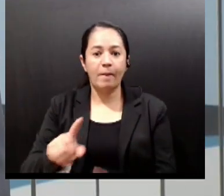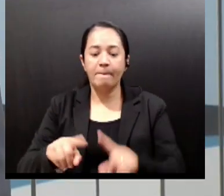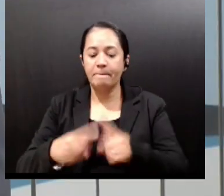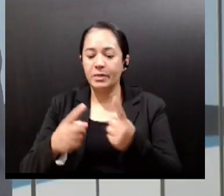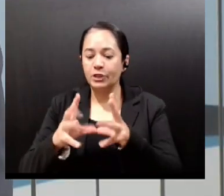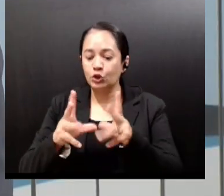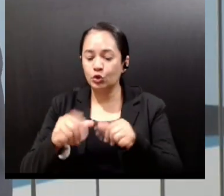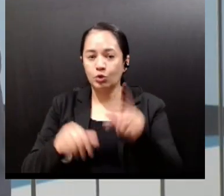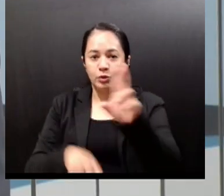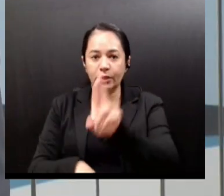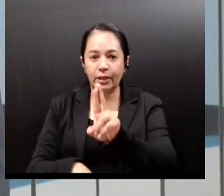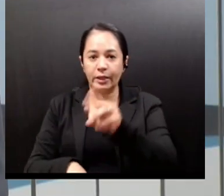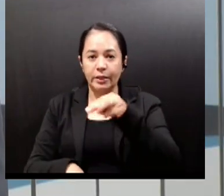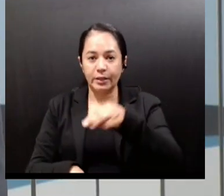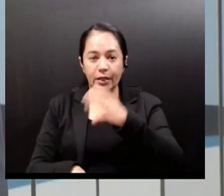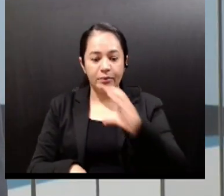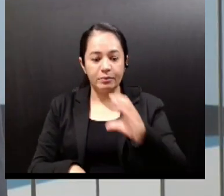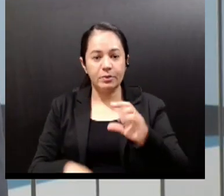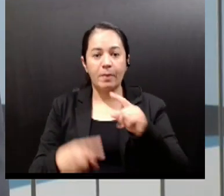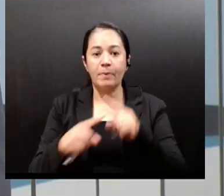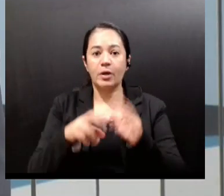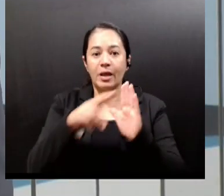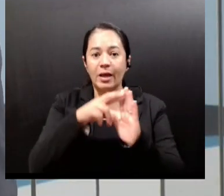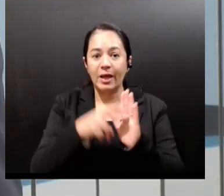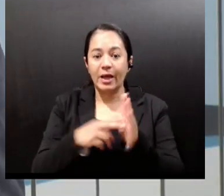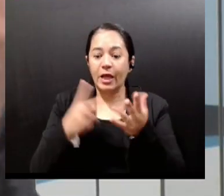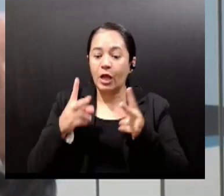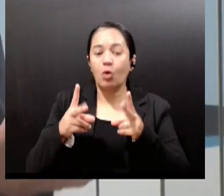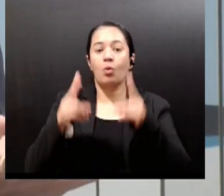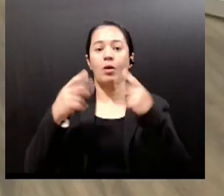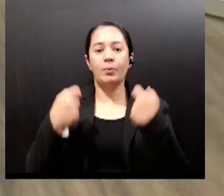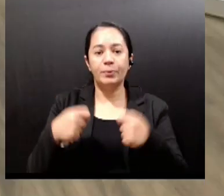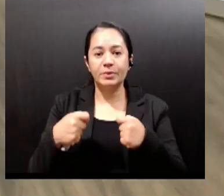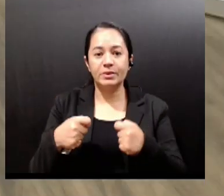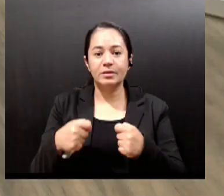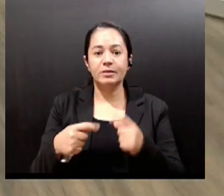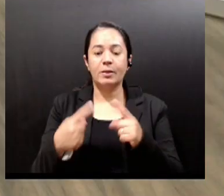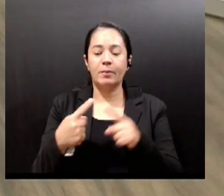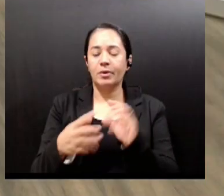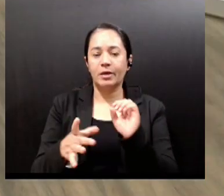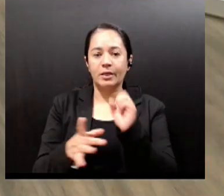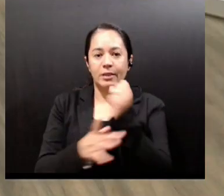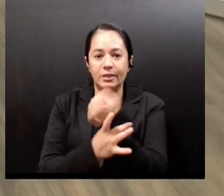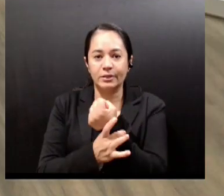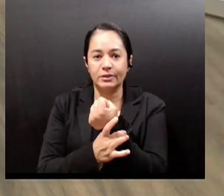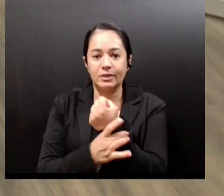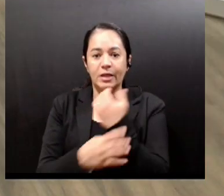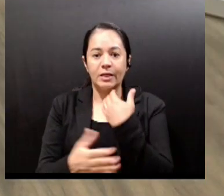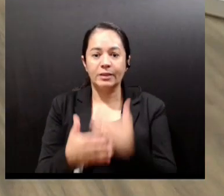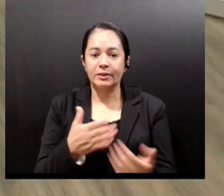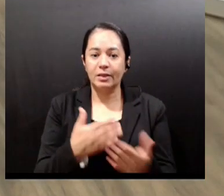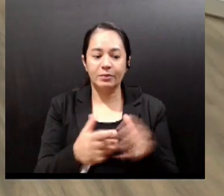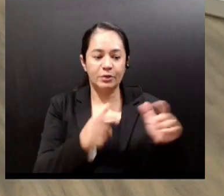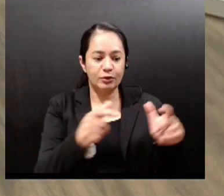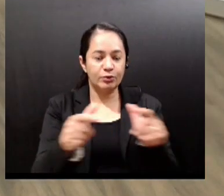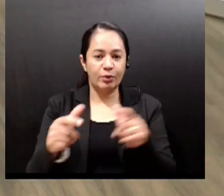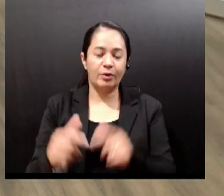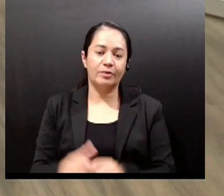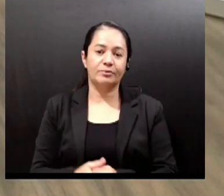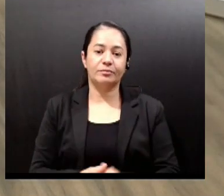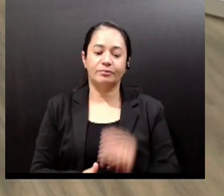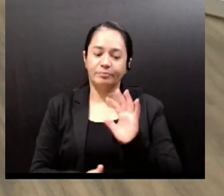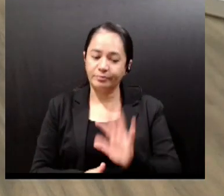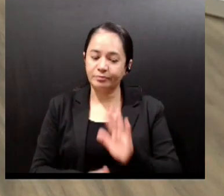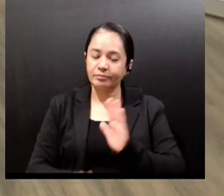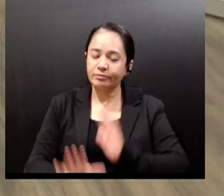metropolitana, para que as regras sejam as mesmas e a segurança independe de onde a pessoa esteja. Esse é o cuidado que nós